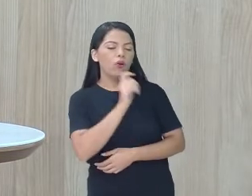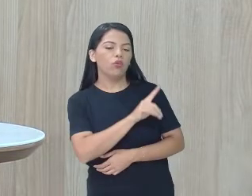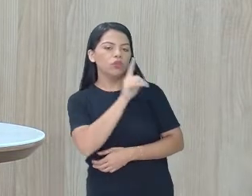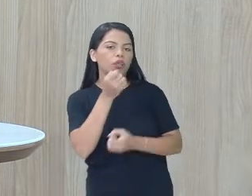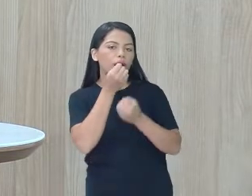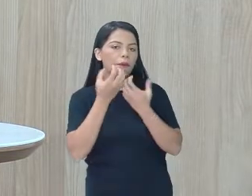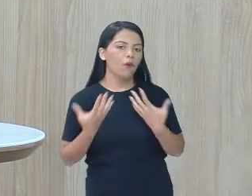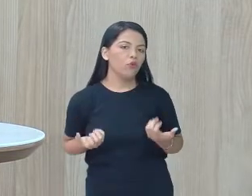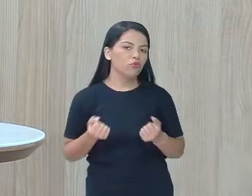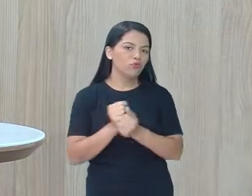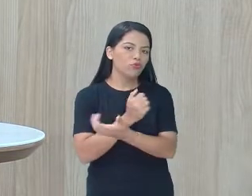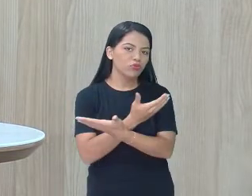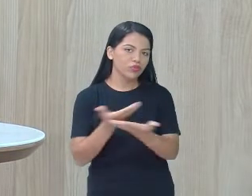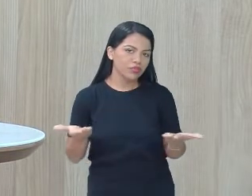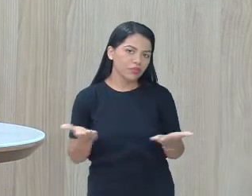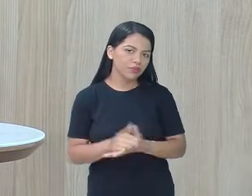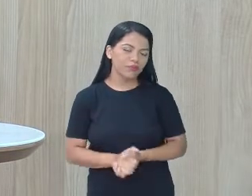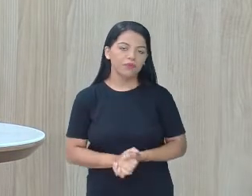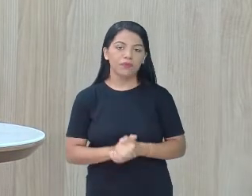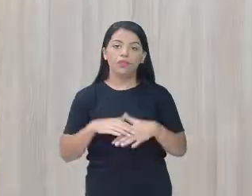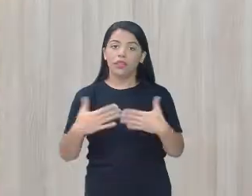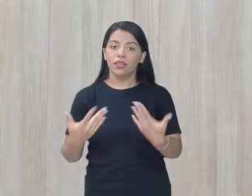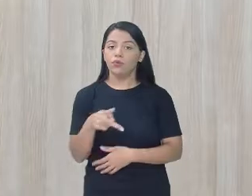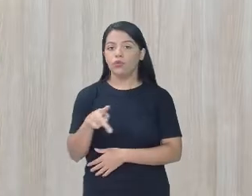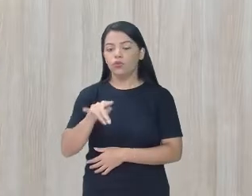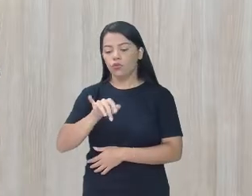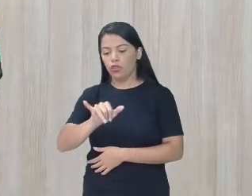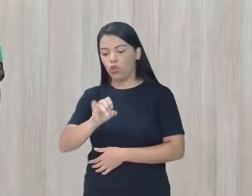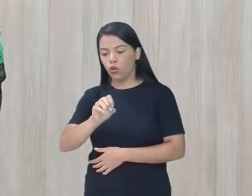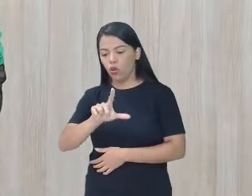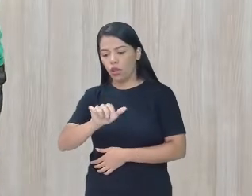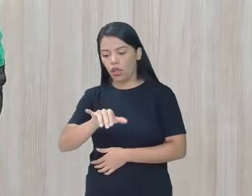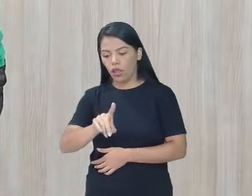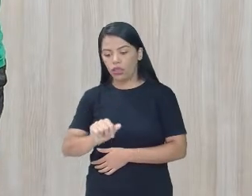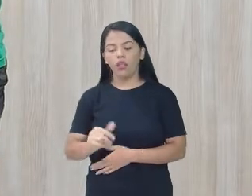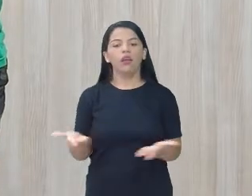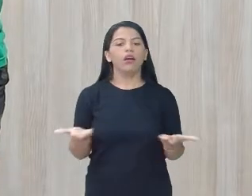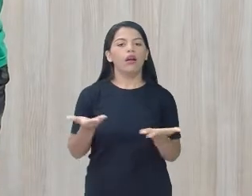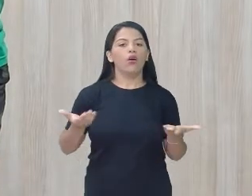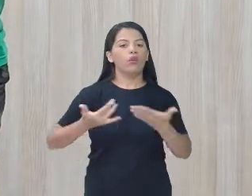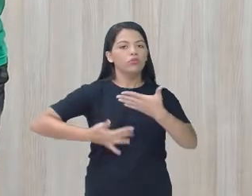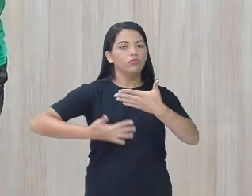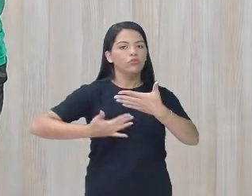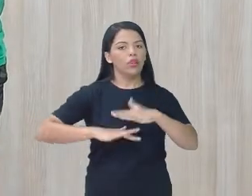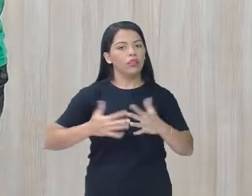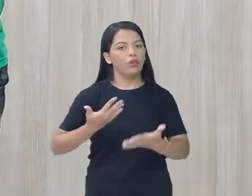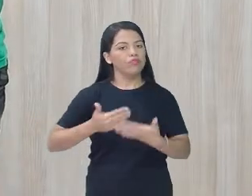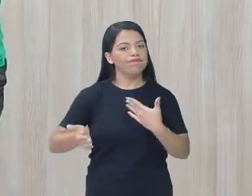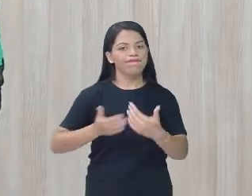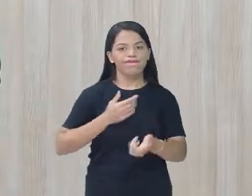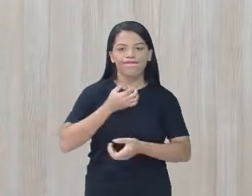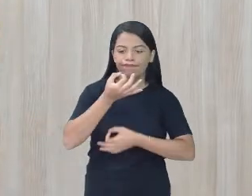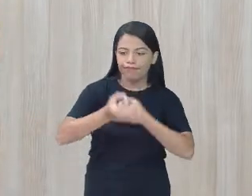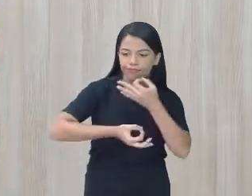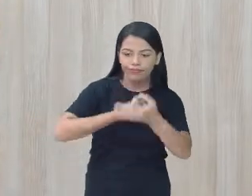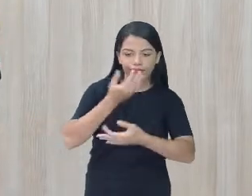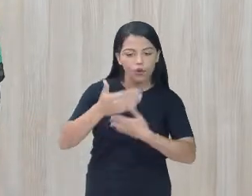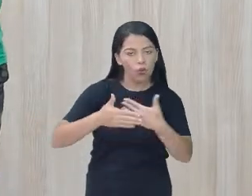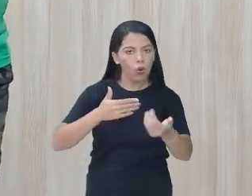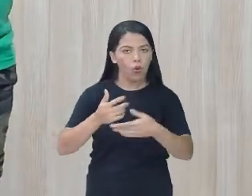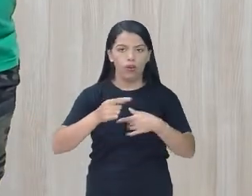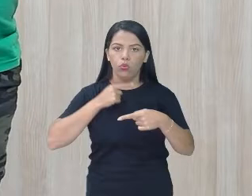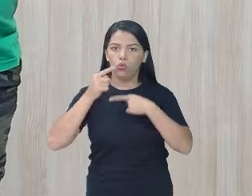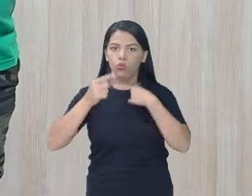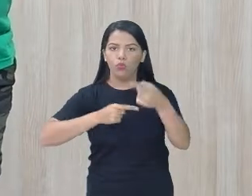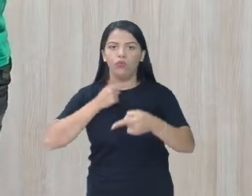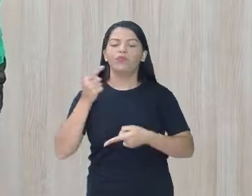com vocês. Pronto, então a professora Yolanda, ela está aí no chat, então qualquer comentário, qualquer